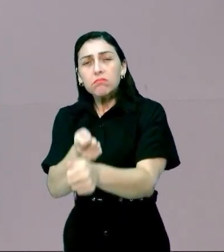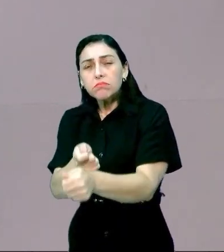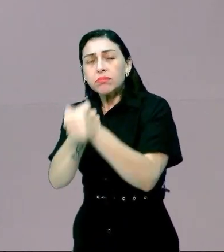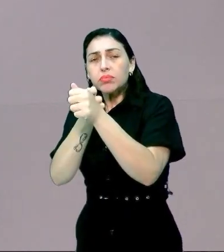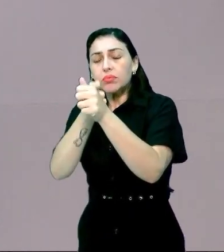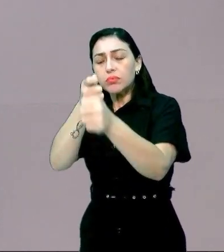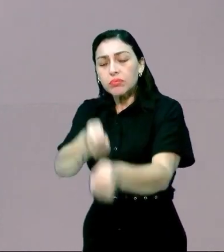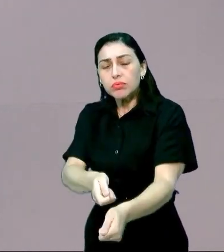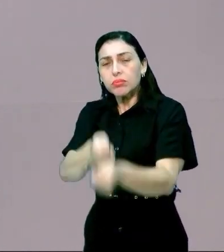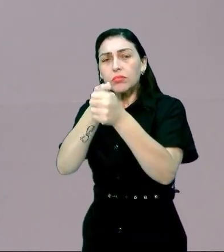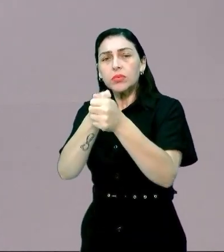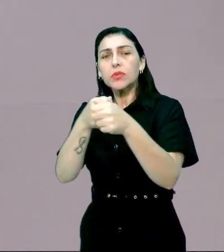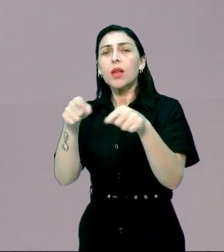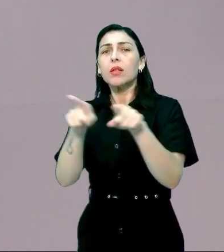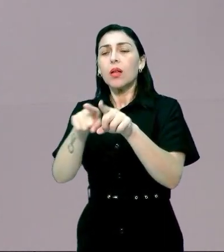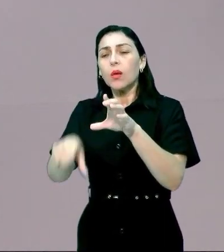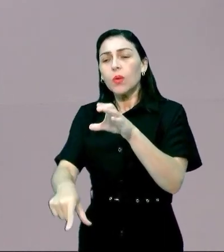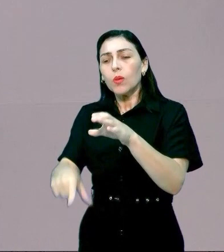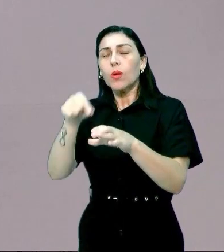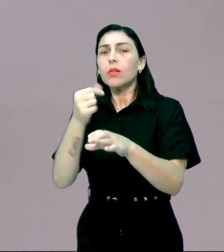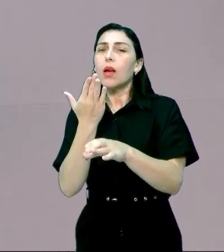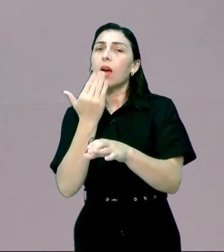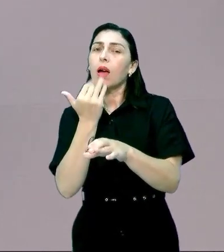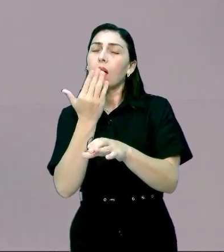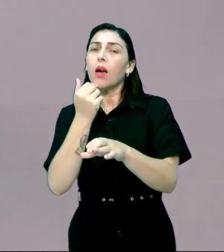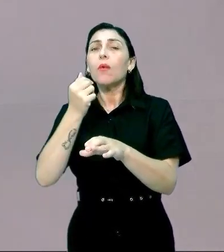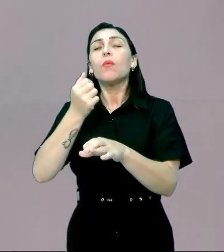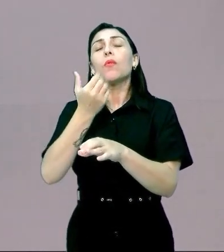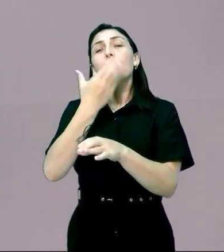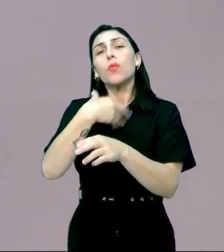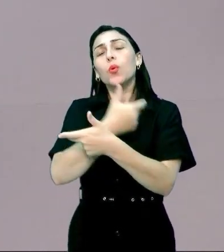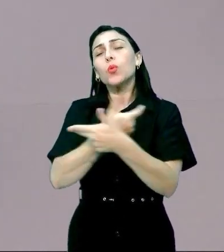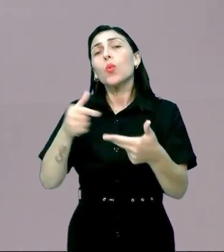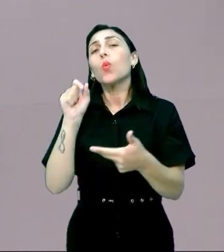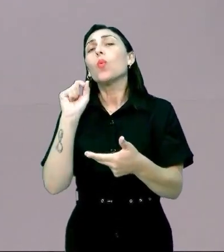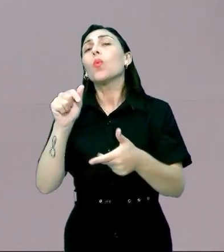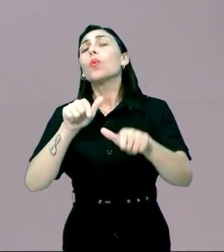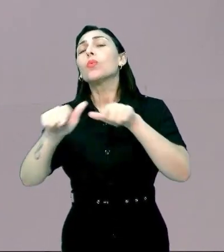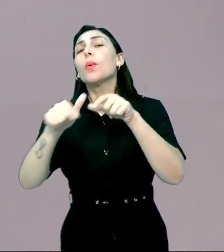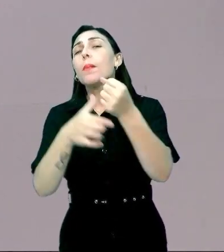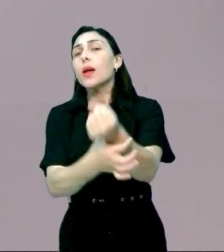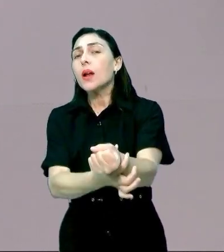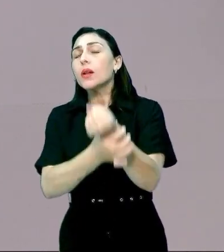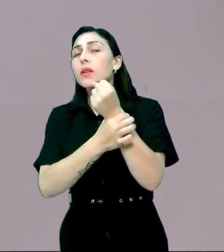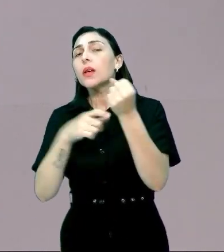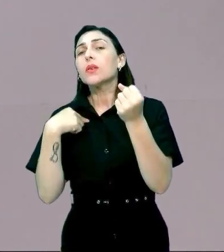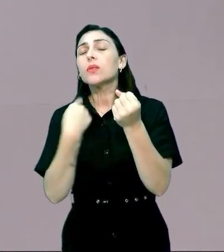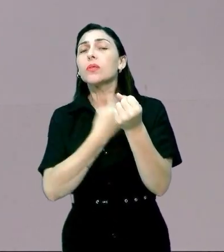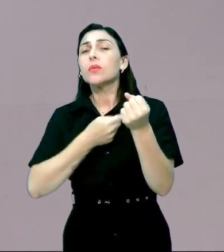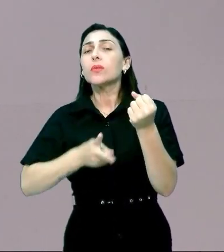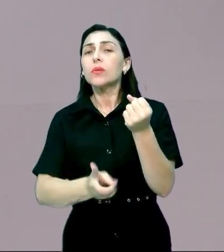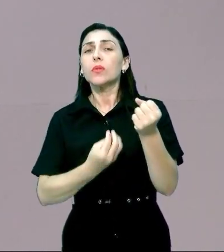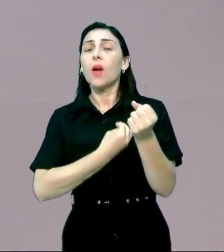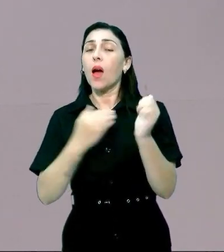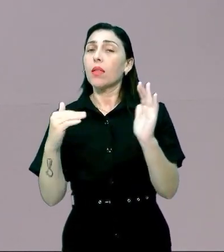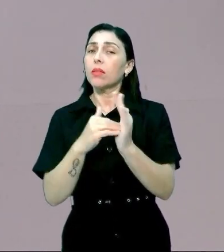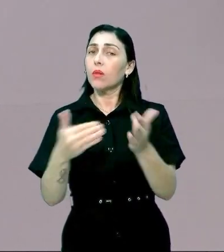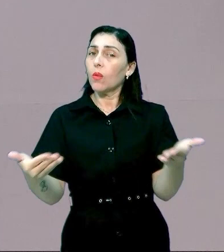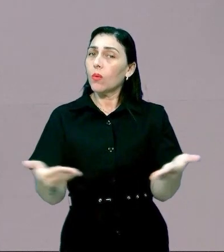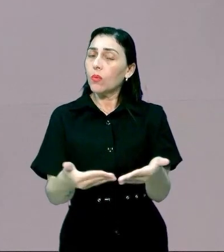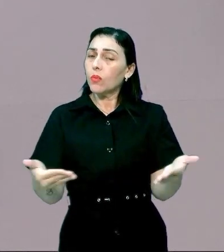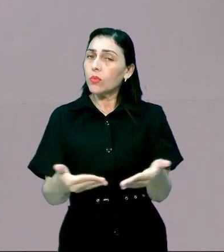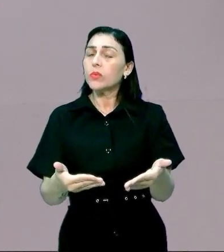caçar, era pescar e era coletar frutos. E o que é o trabalho para garantir a nossa sobrevivência nos dias